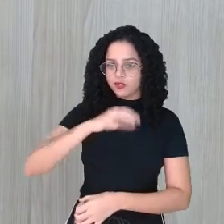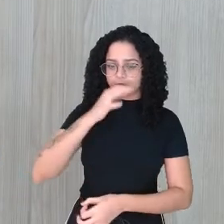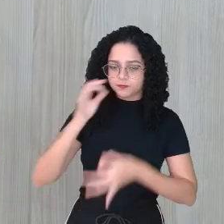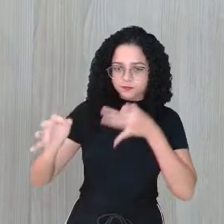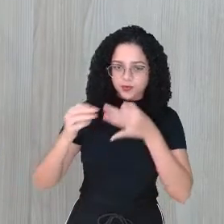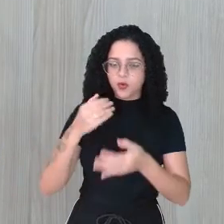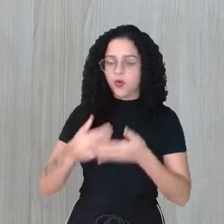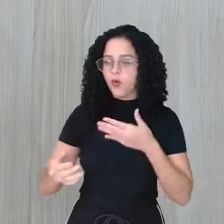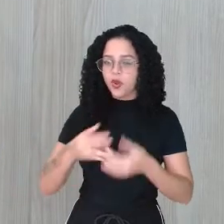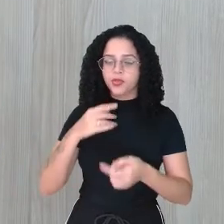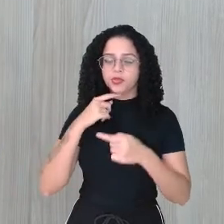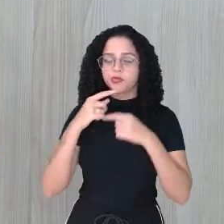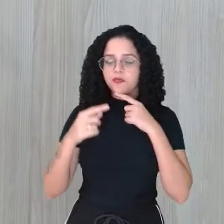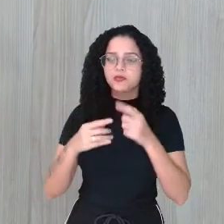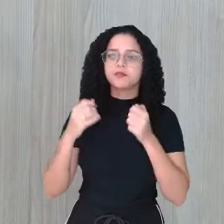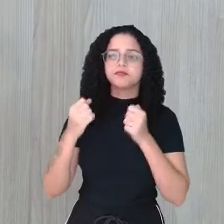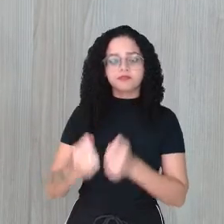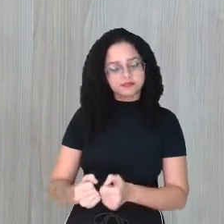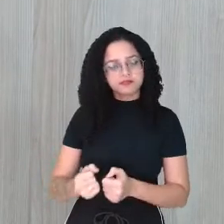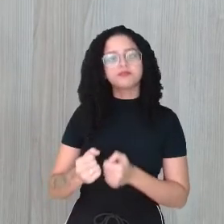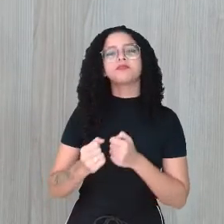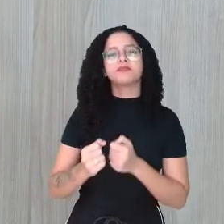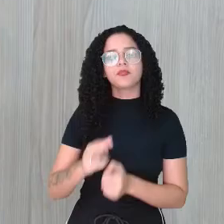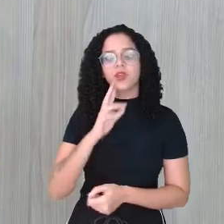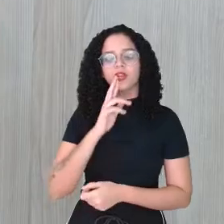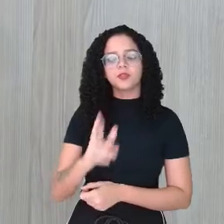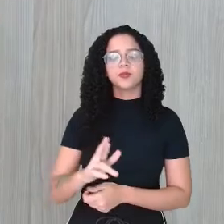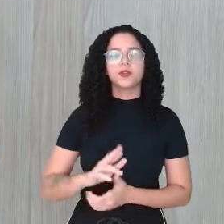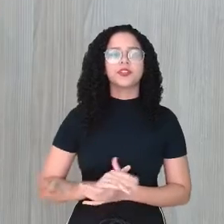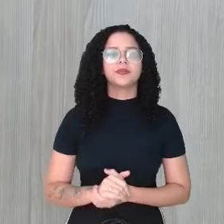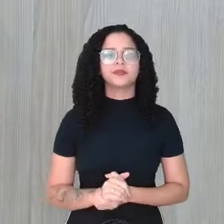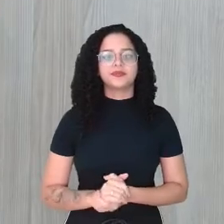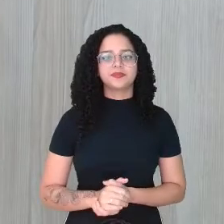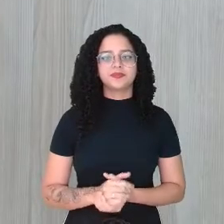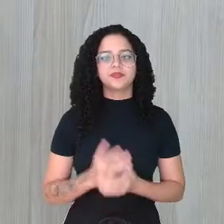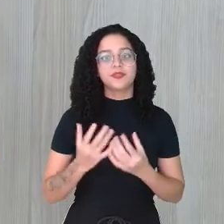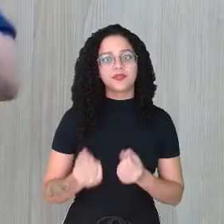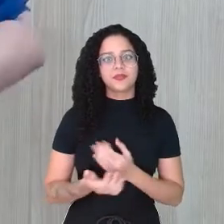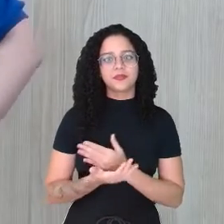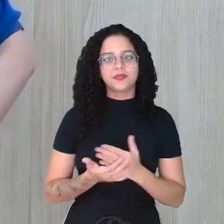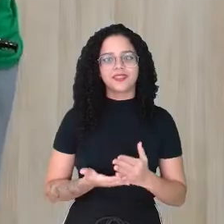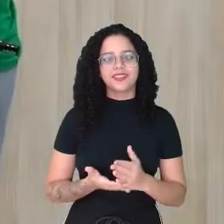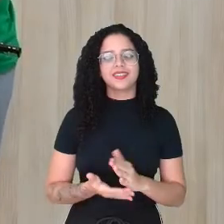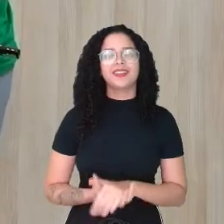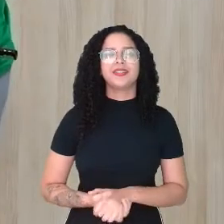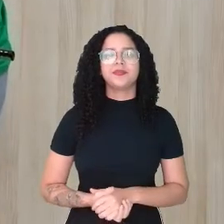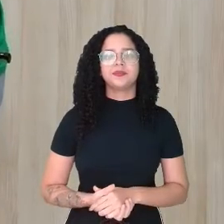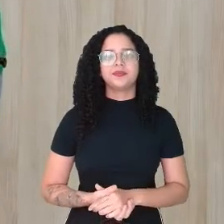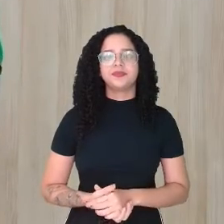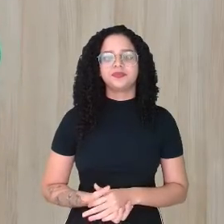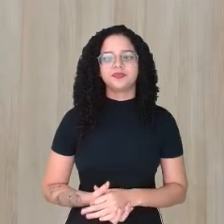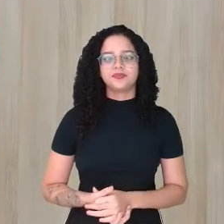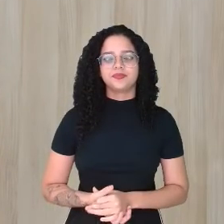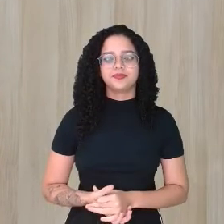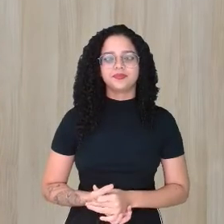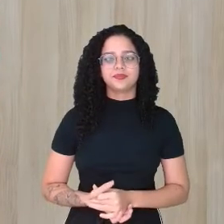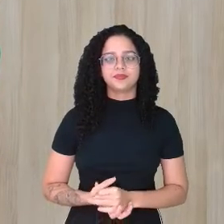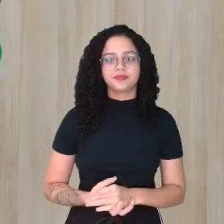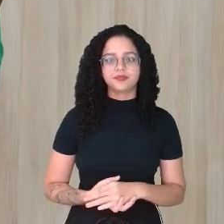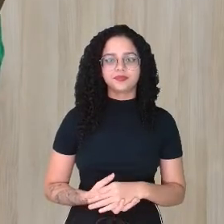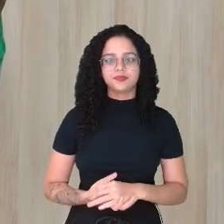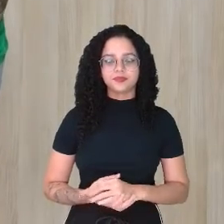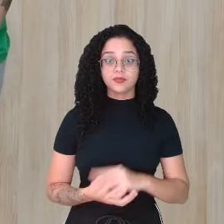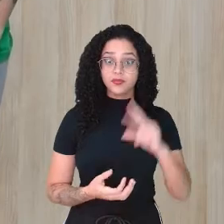qualquer coisa, a professora Vanessa responde aqui pra gente, tá bom? Vamos lá, Vanessa. Exatamente, né, gente?